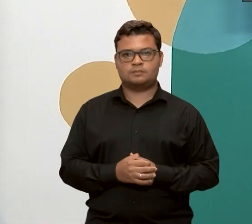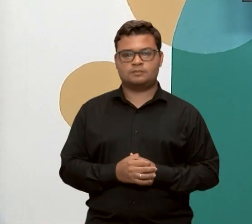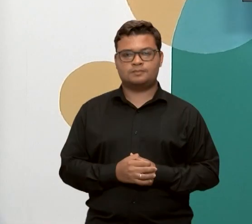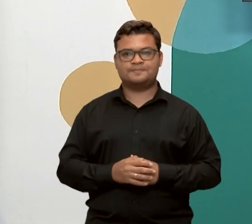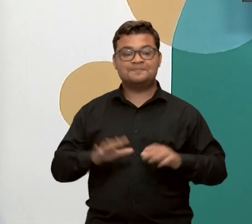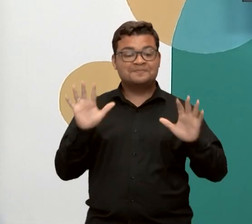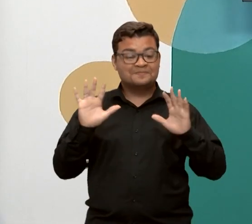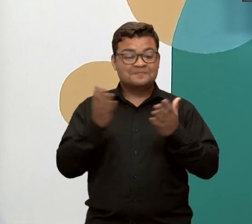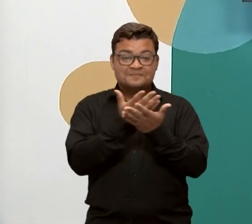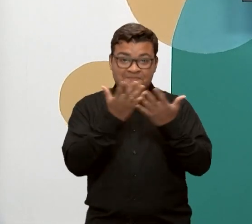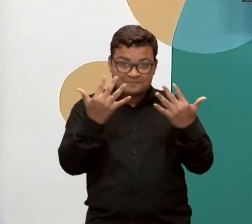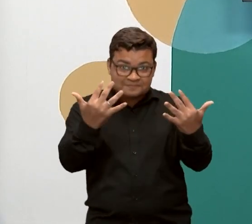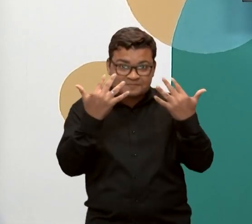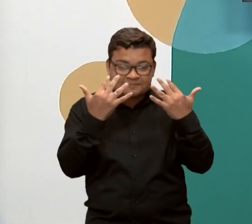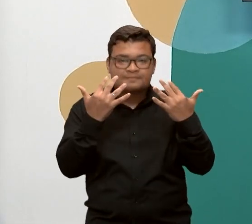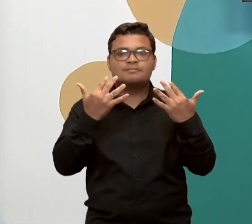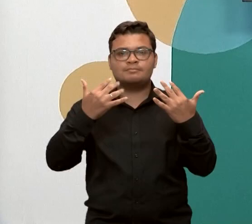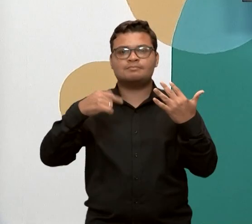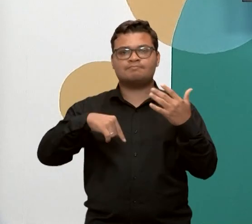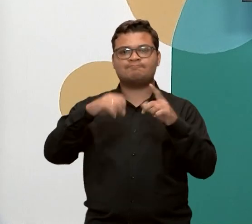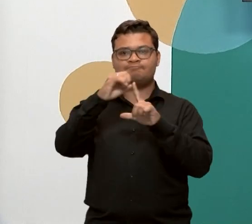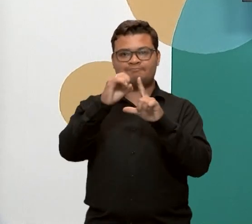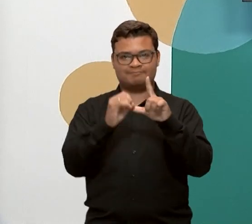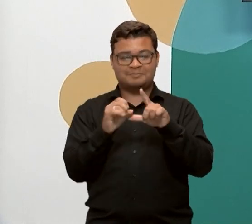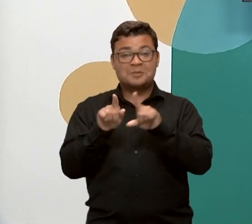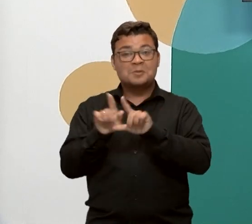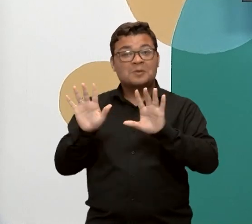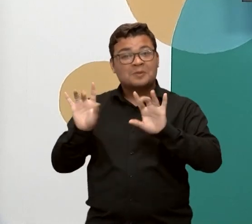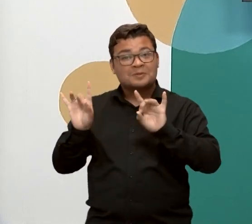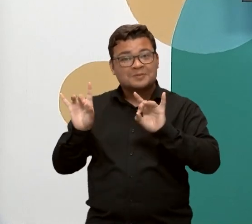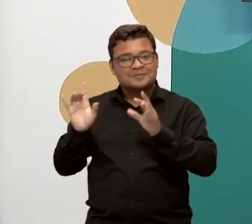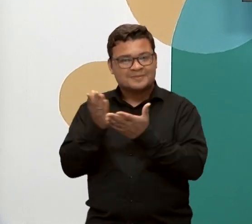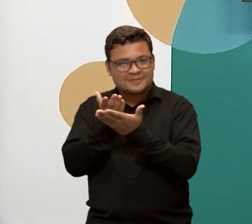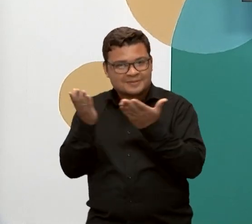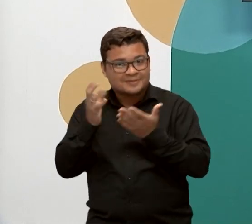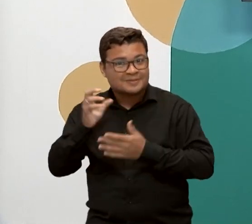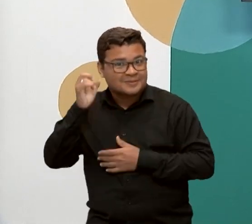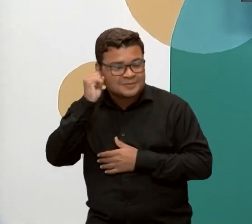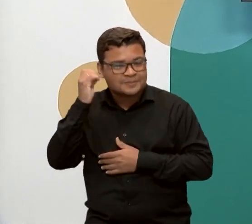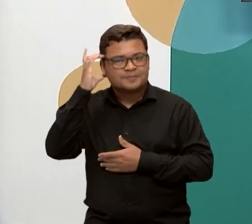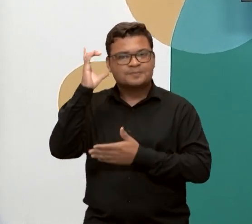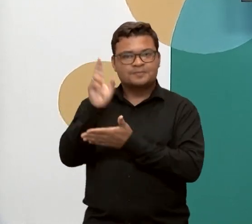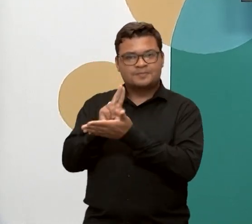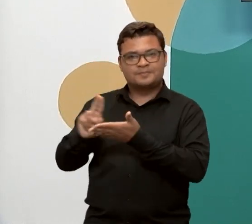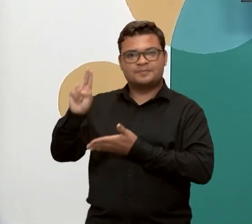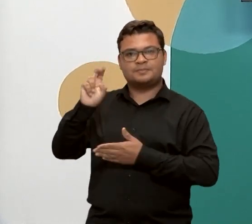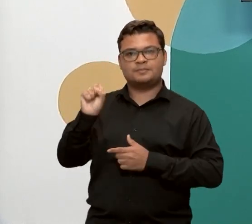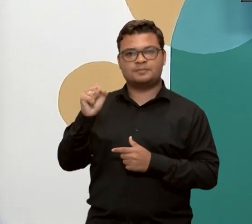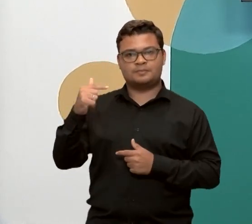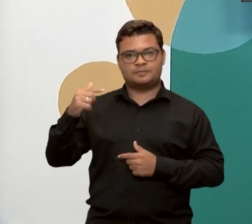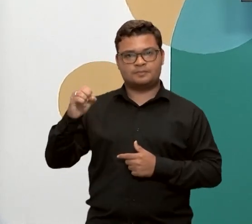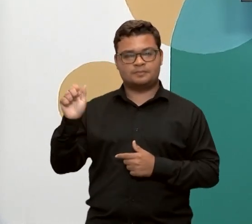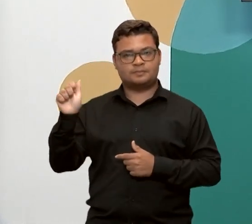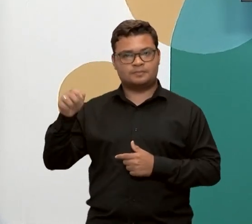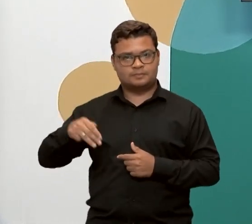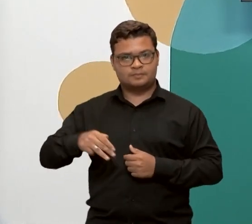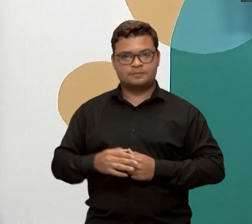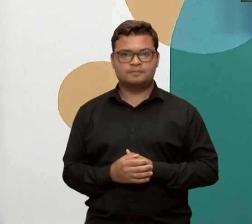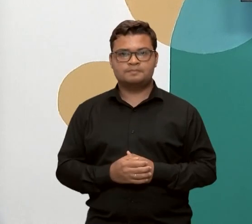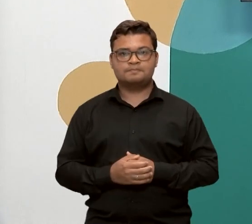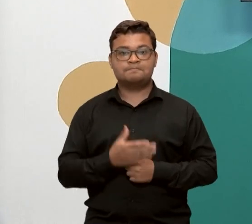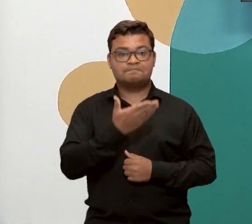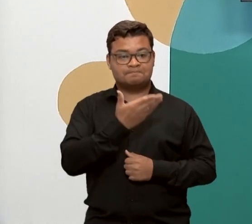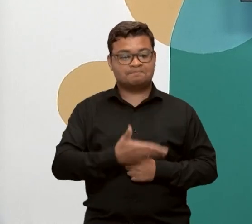Olá para você que nos assiste pela TV UFG e um oi especial para os ouvintes da Rádio Universitária 870 AM. Eu sou a